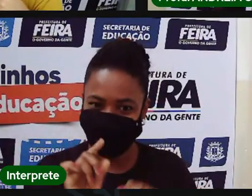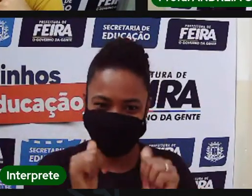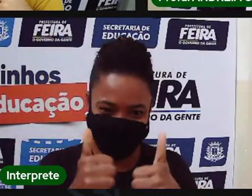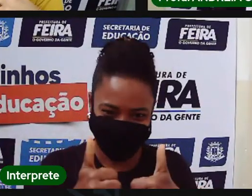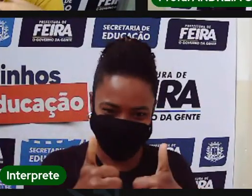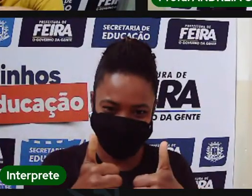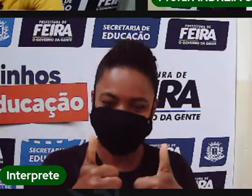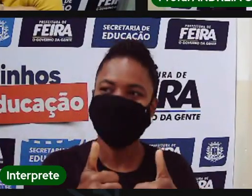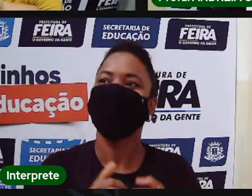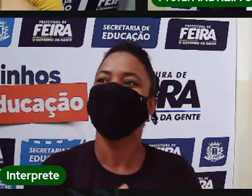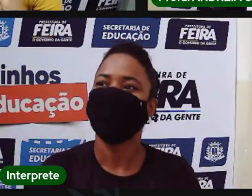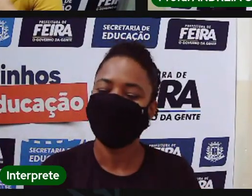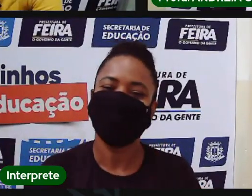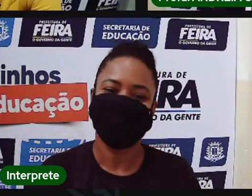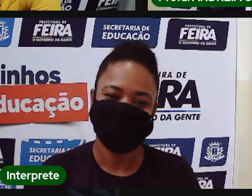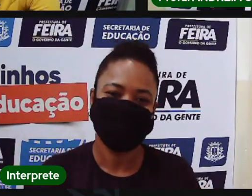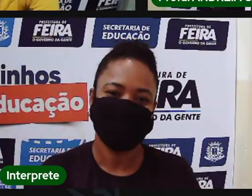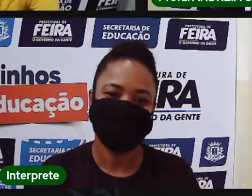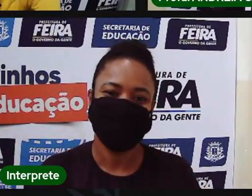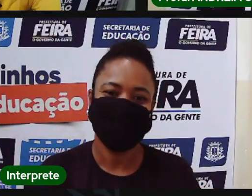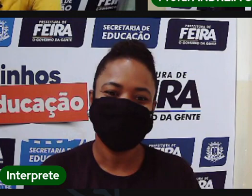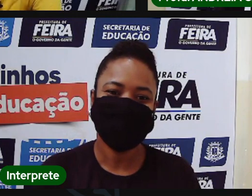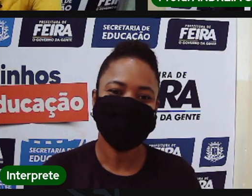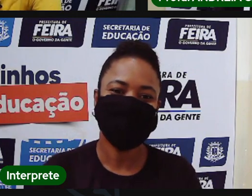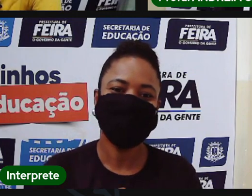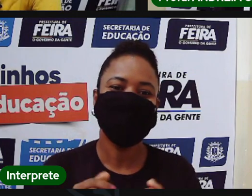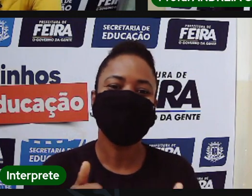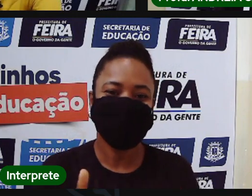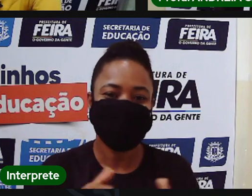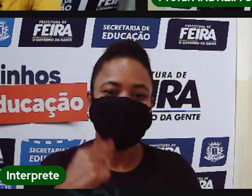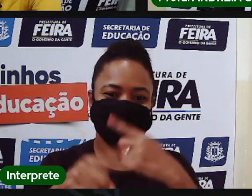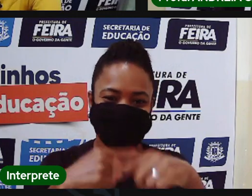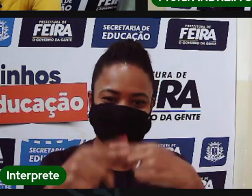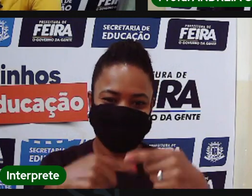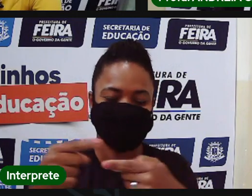Depois eu posso compartilhar também com a escola, né?